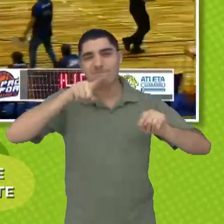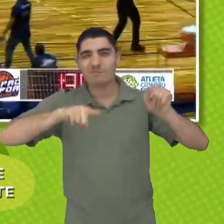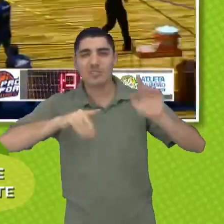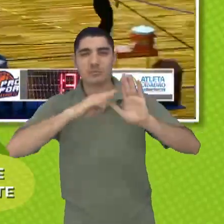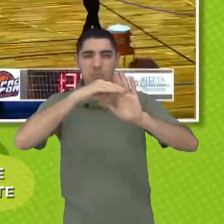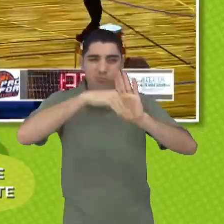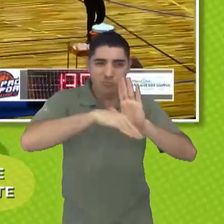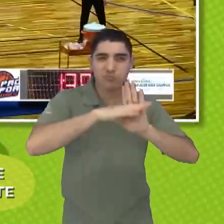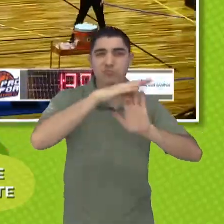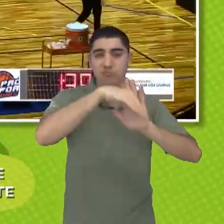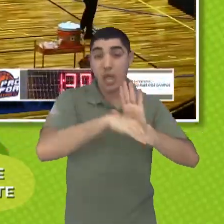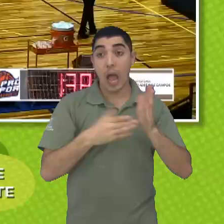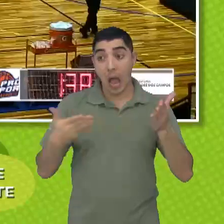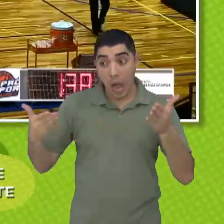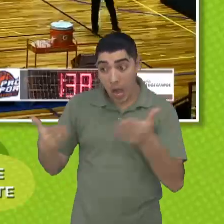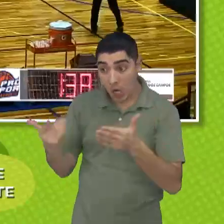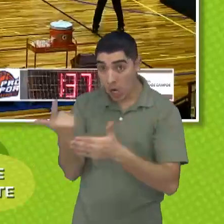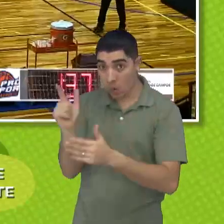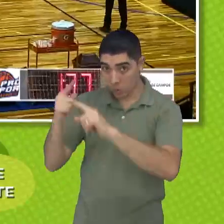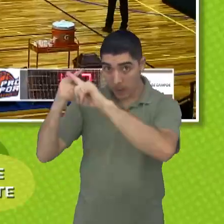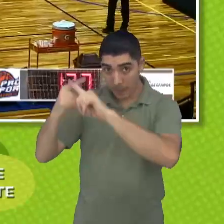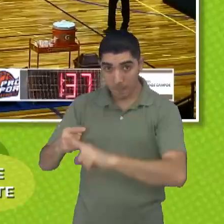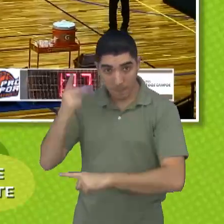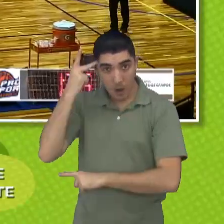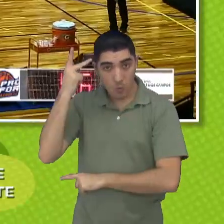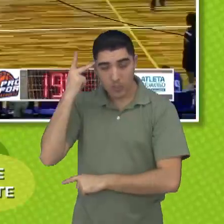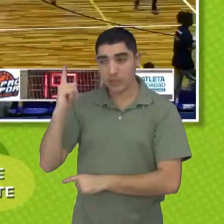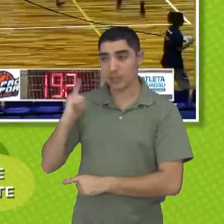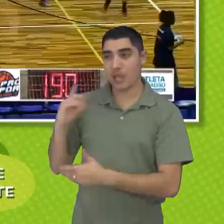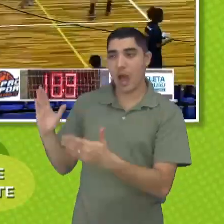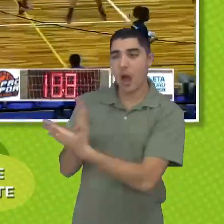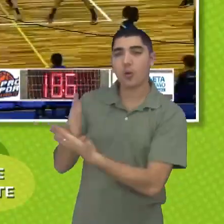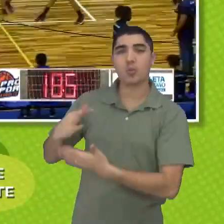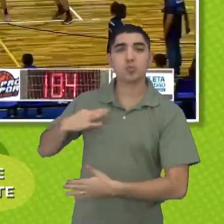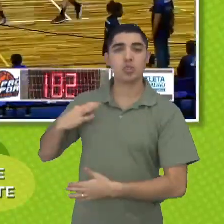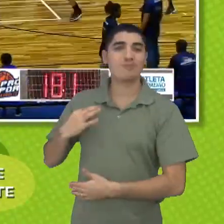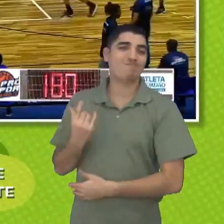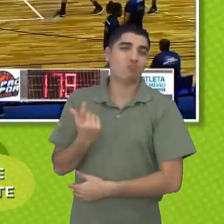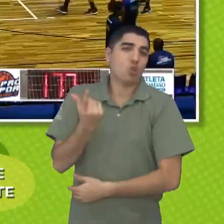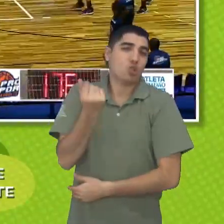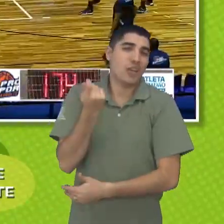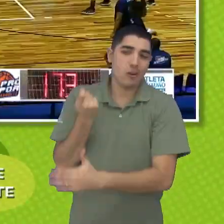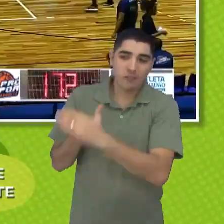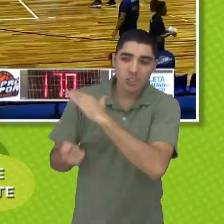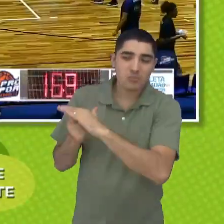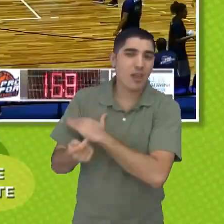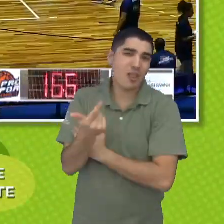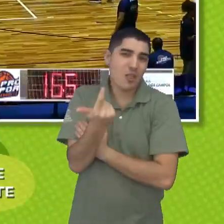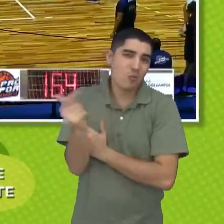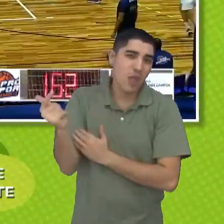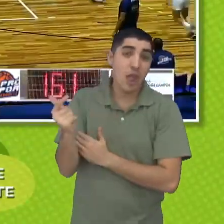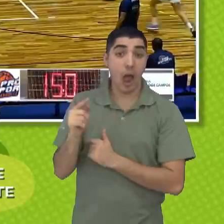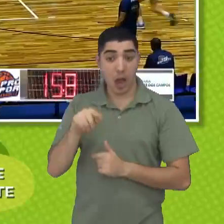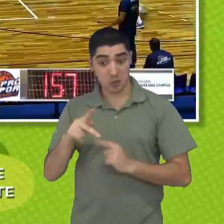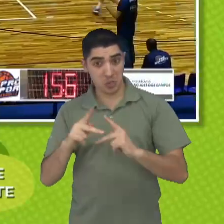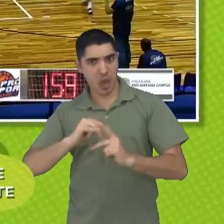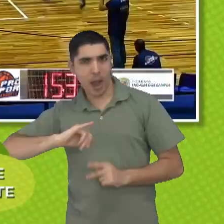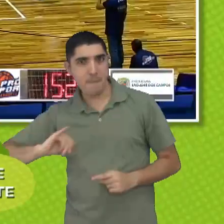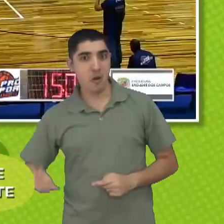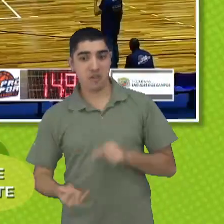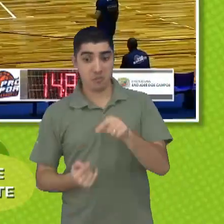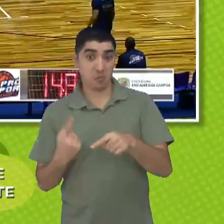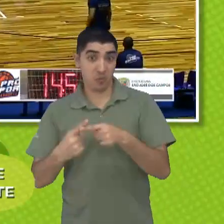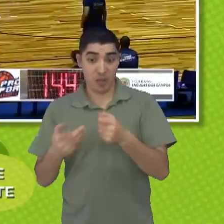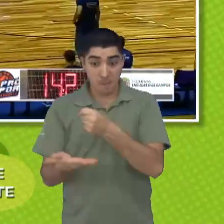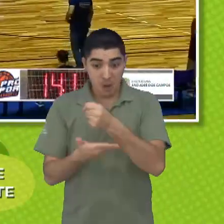investimento, que utilizam também a base como parte de sua infraestrutura ali para poder montar as equipes profissionais. E o